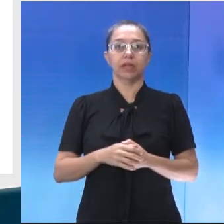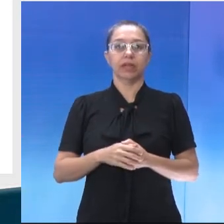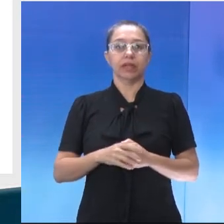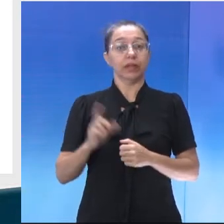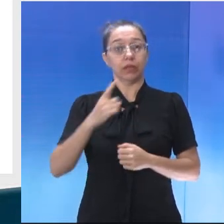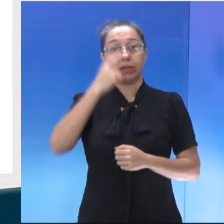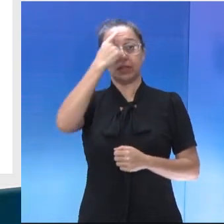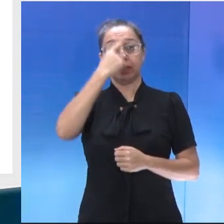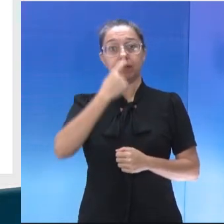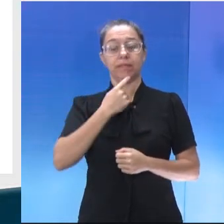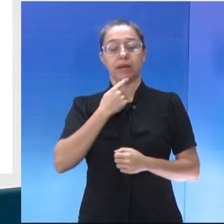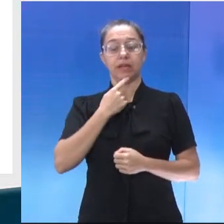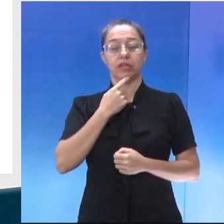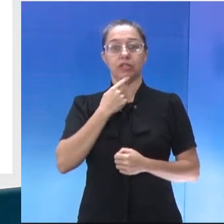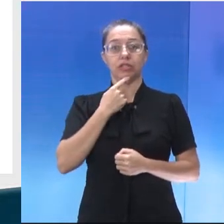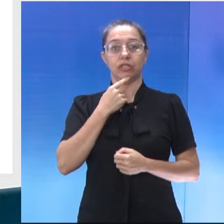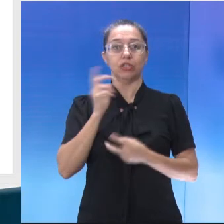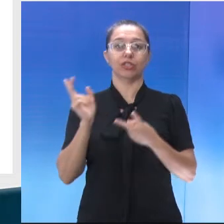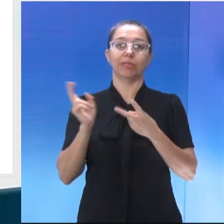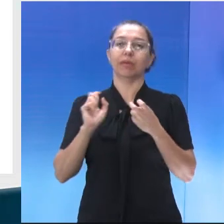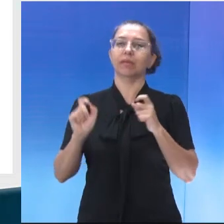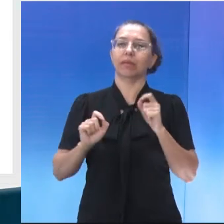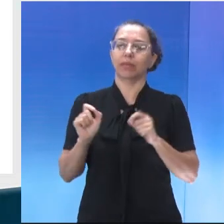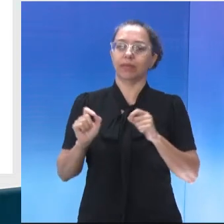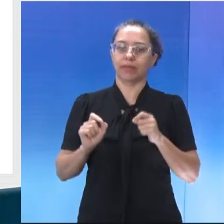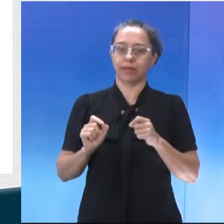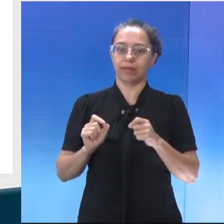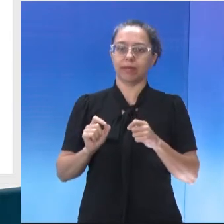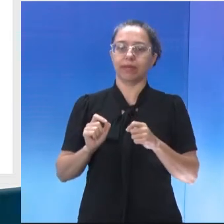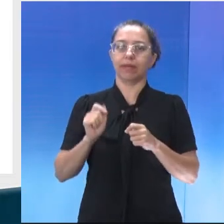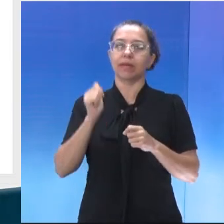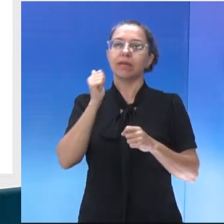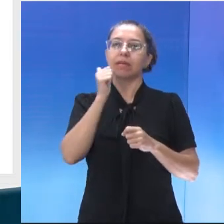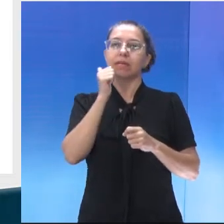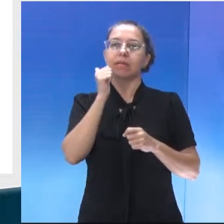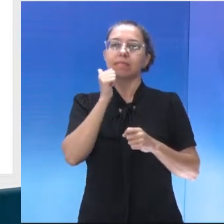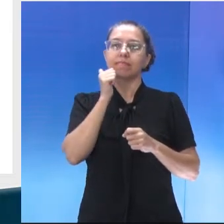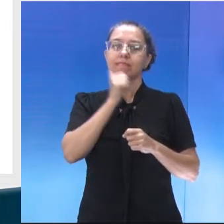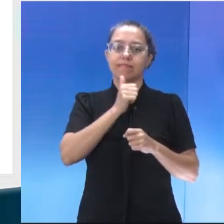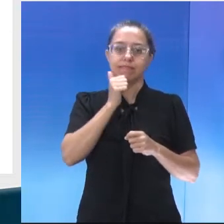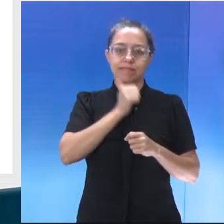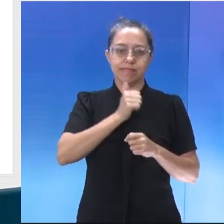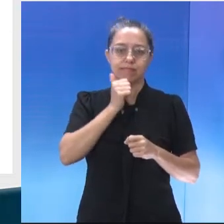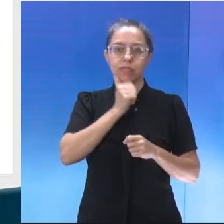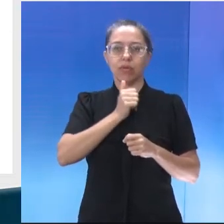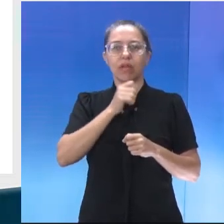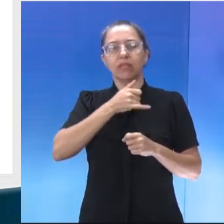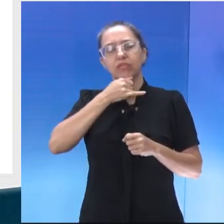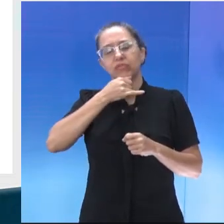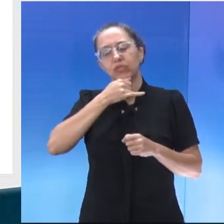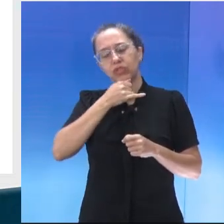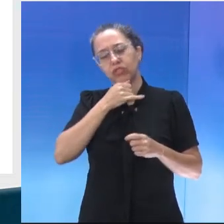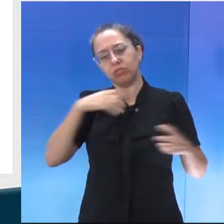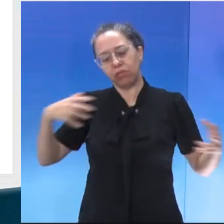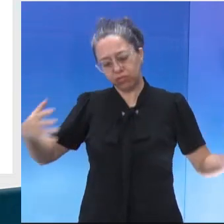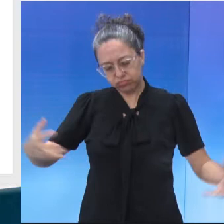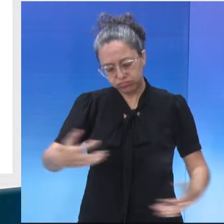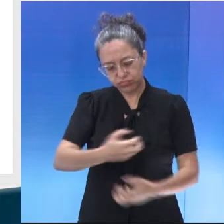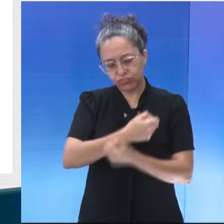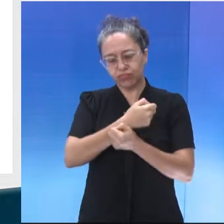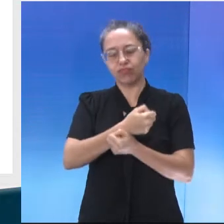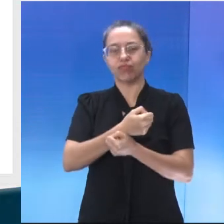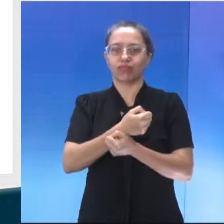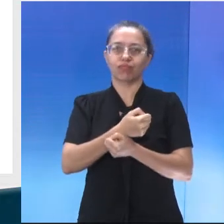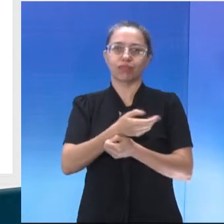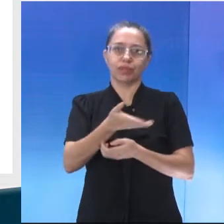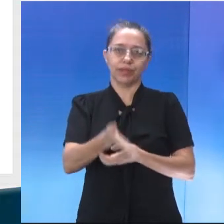nesta figura, nós estamos vendo uma pessoa triste, debruçada sobre um caixão, né? Então, faleceu